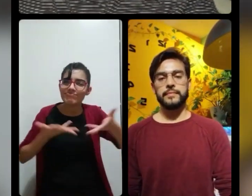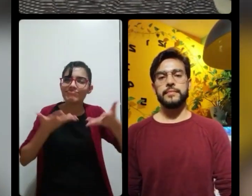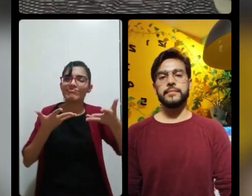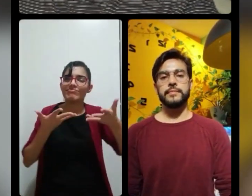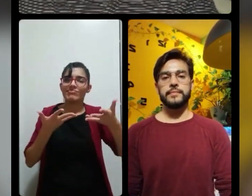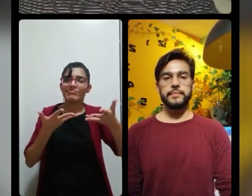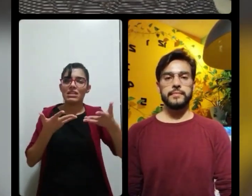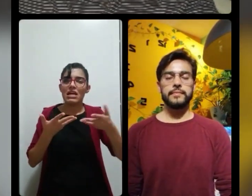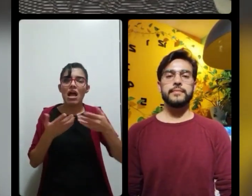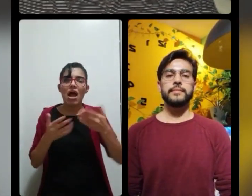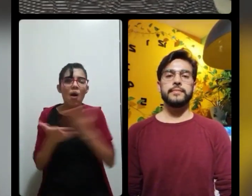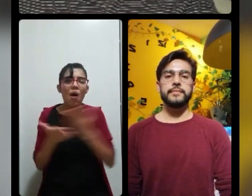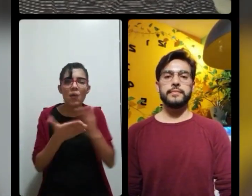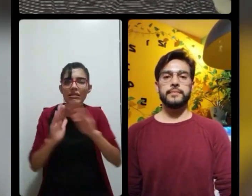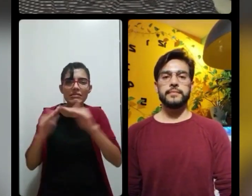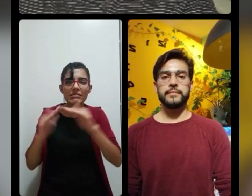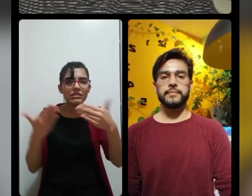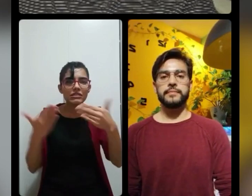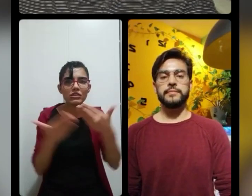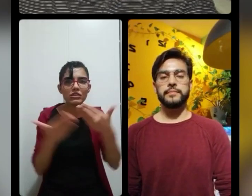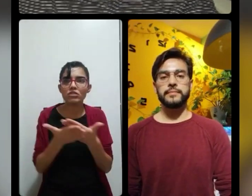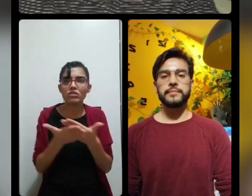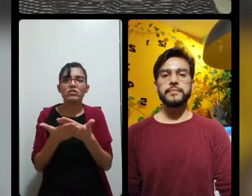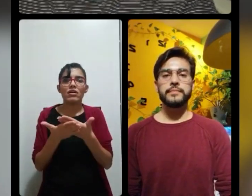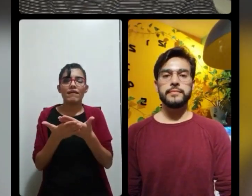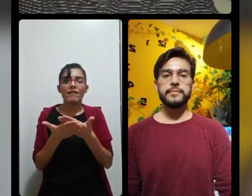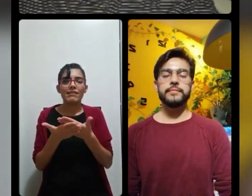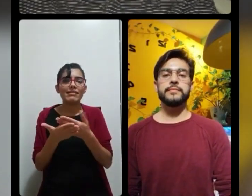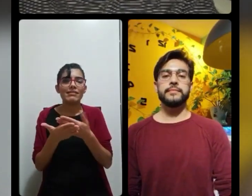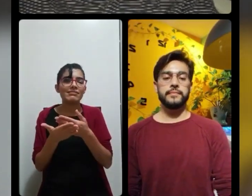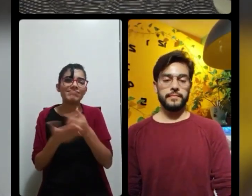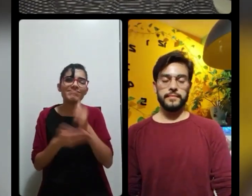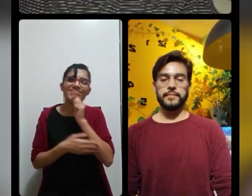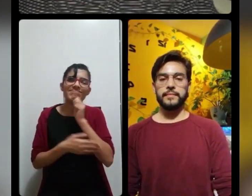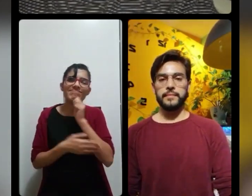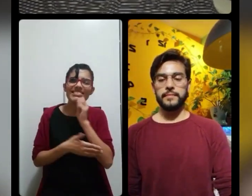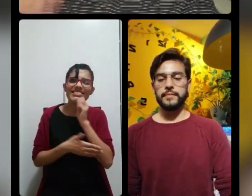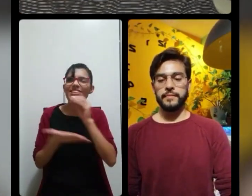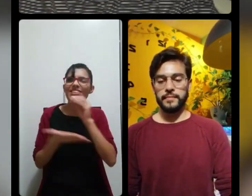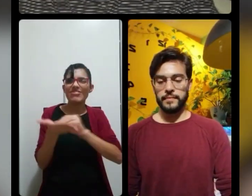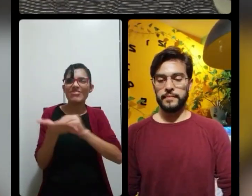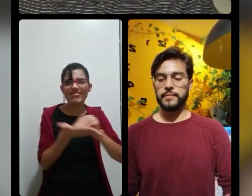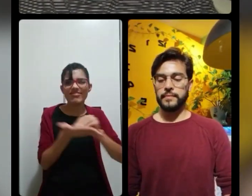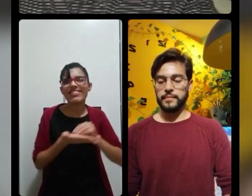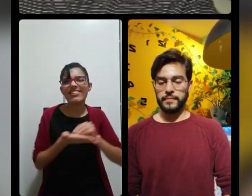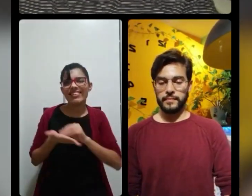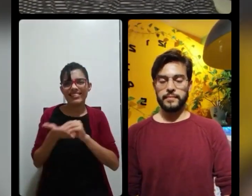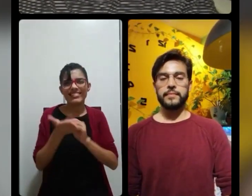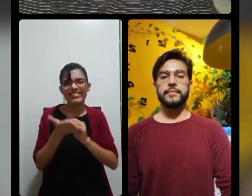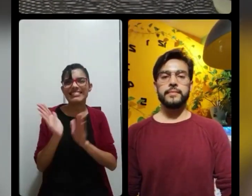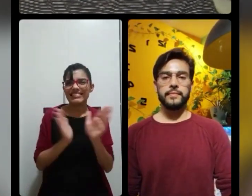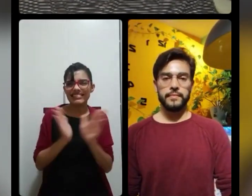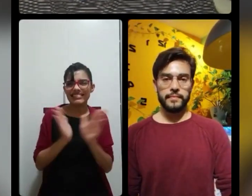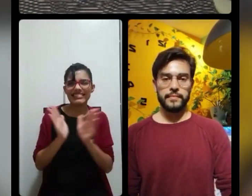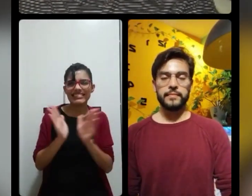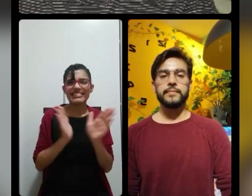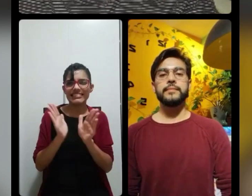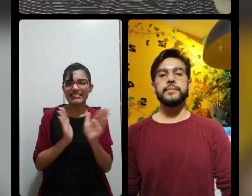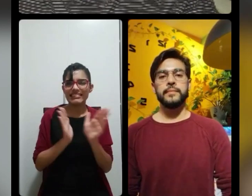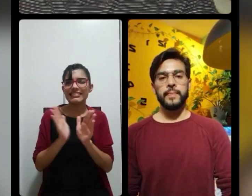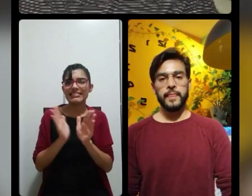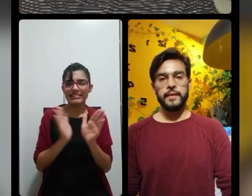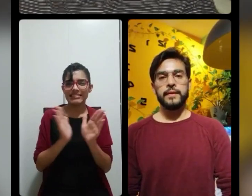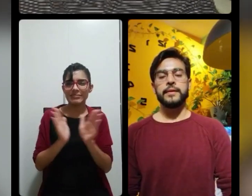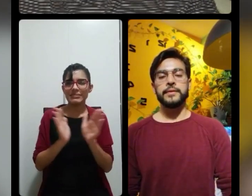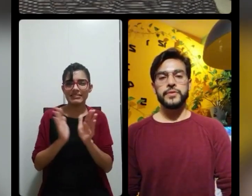de ponta, mas que realmente nesse quesito ainda a distância ainda é muito grande, né, professor? Como você vinha dizendo.